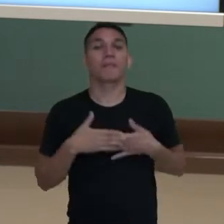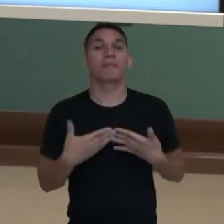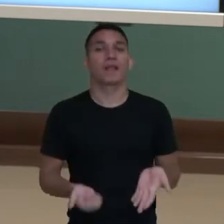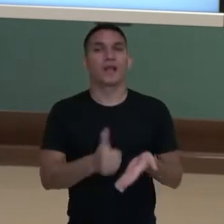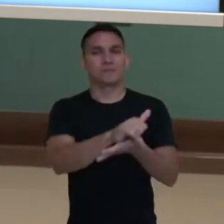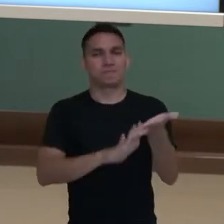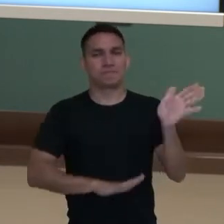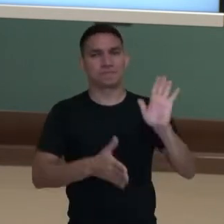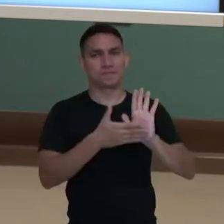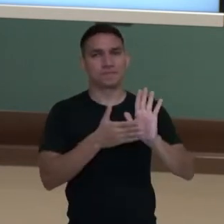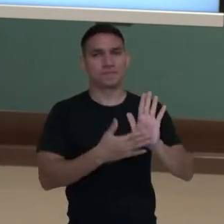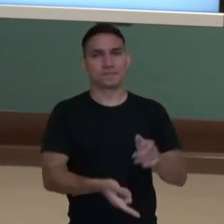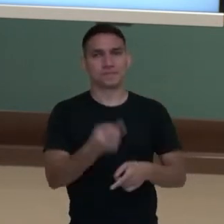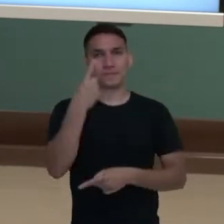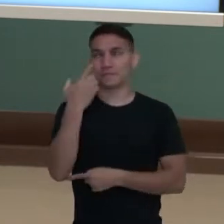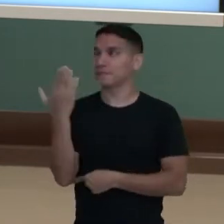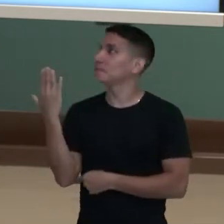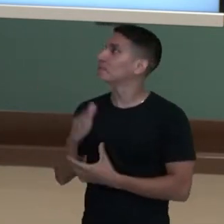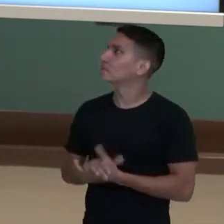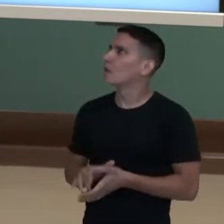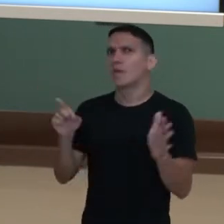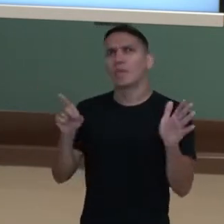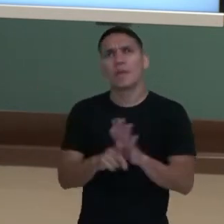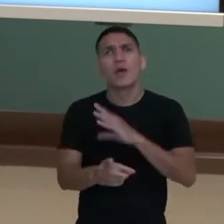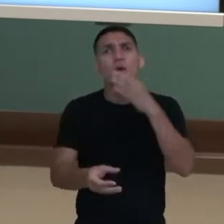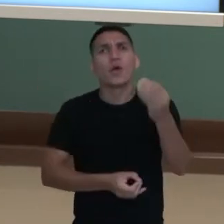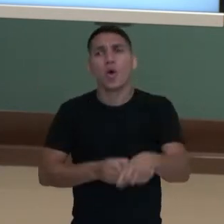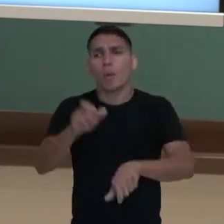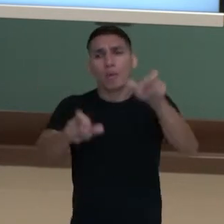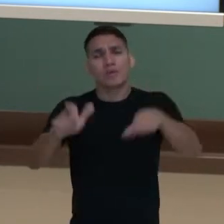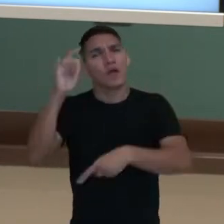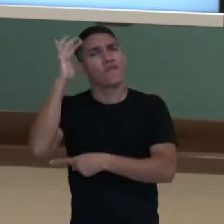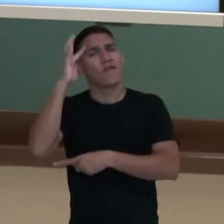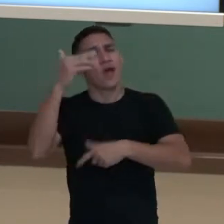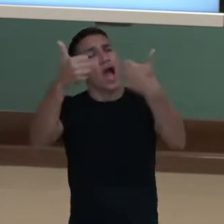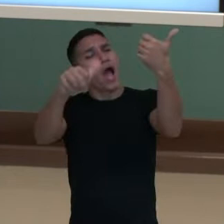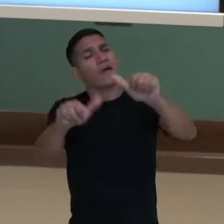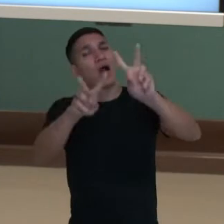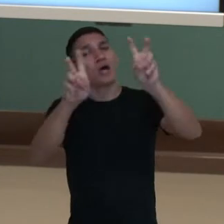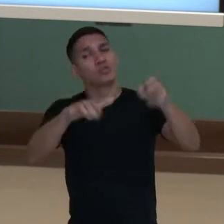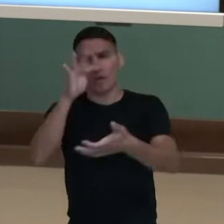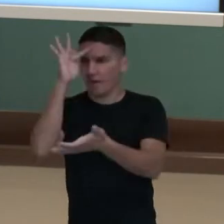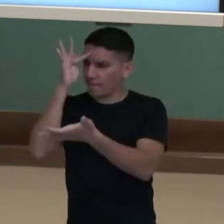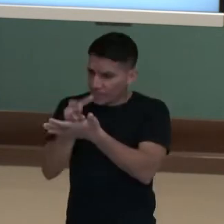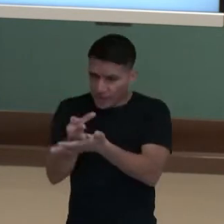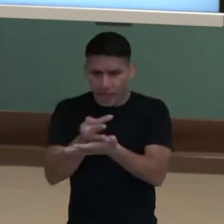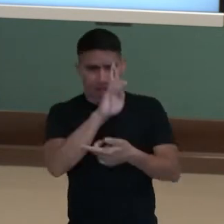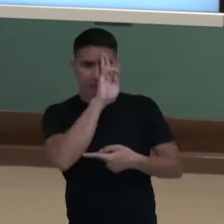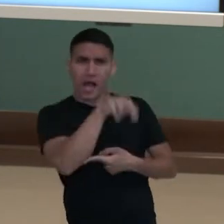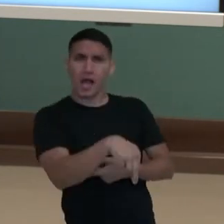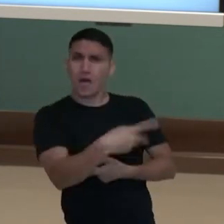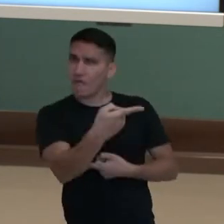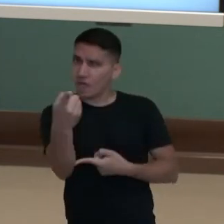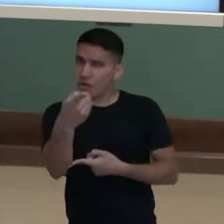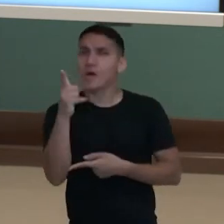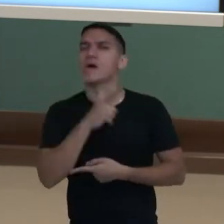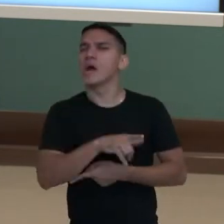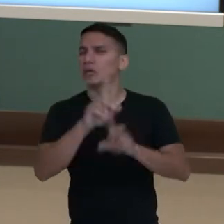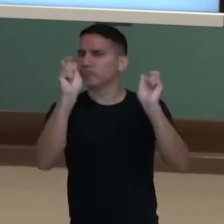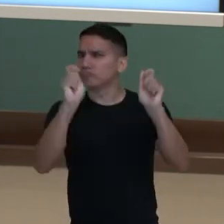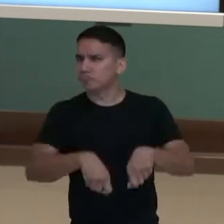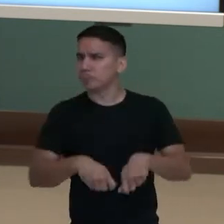para uma atividade então. Como que os filósofos avaliavam a relação entre fé e razão? E você acha possível